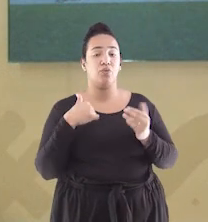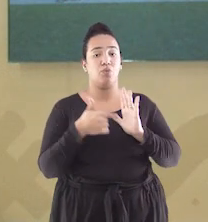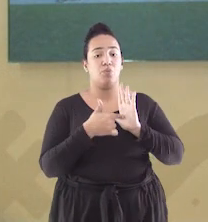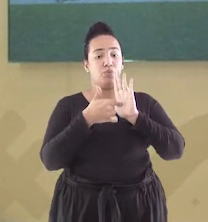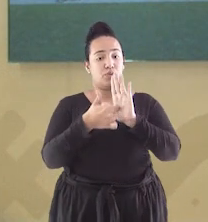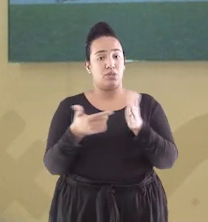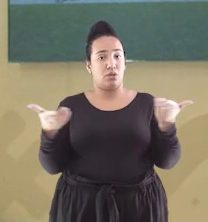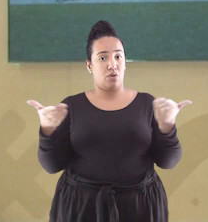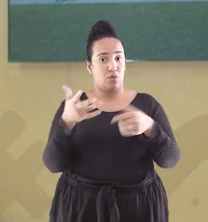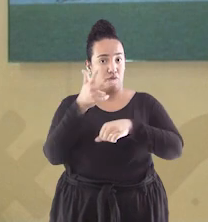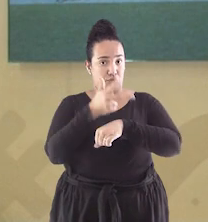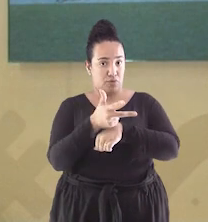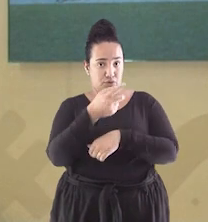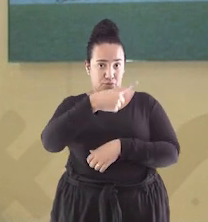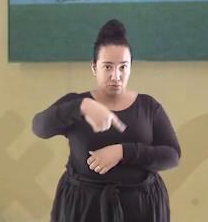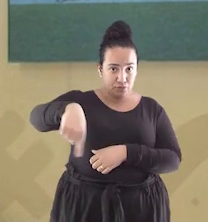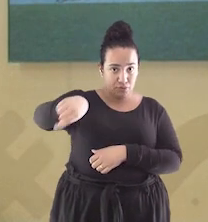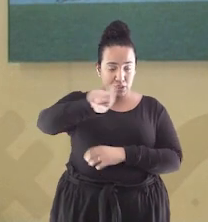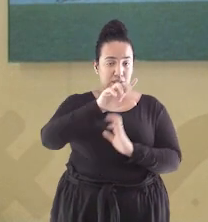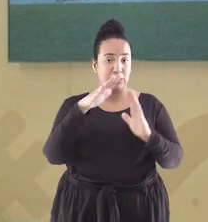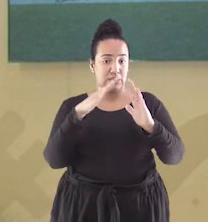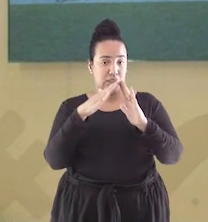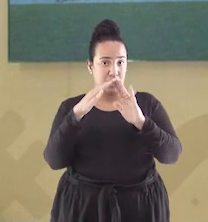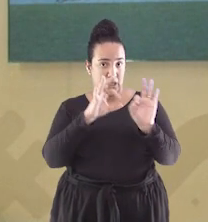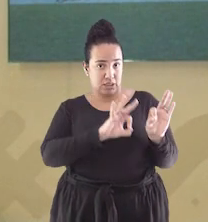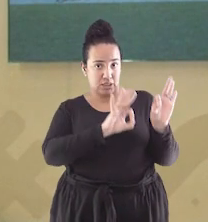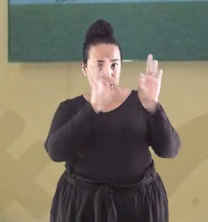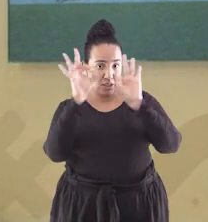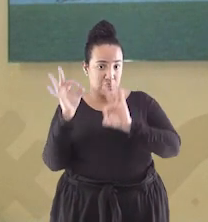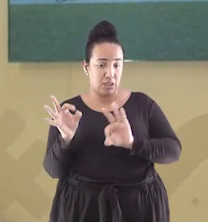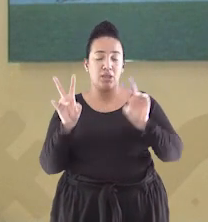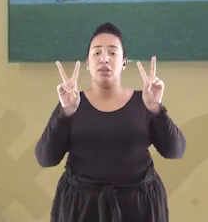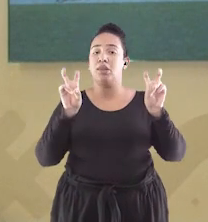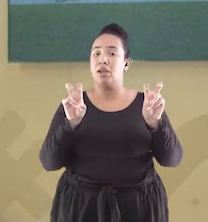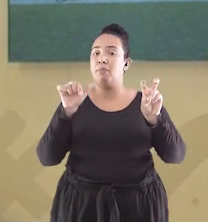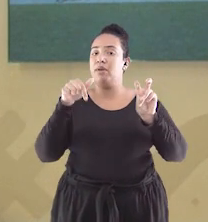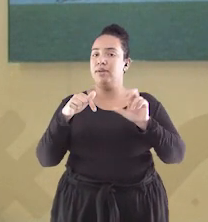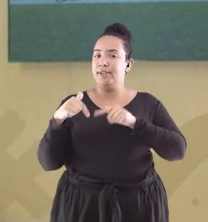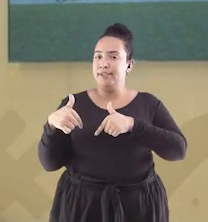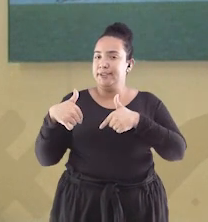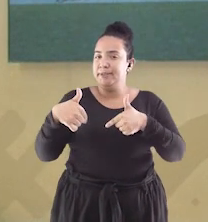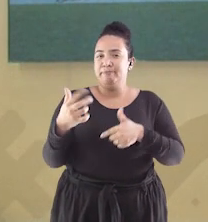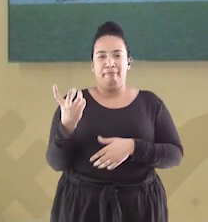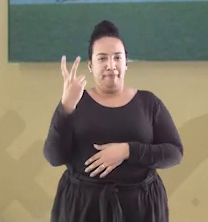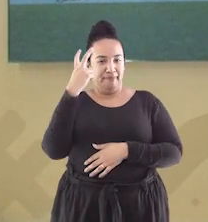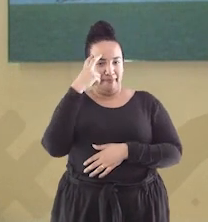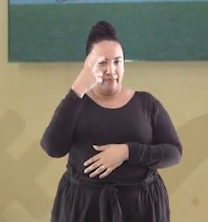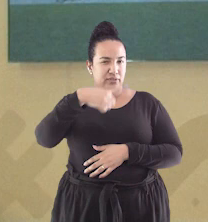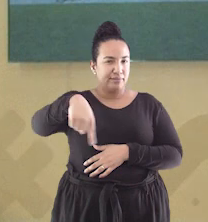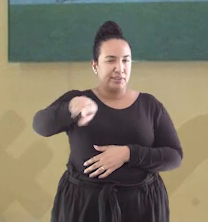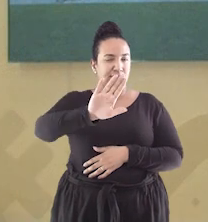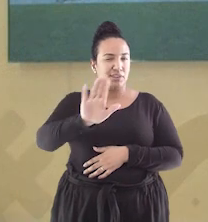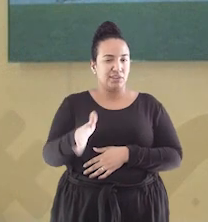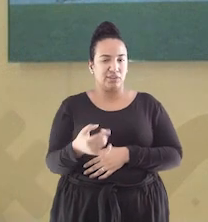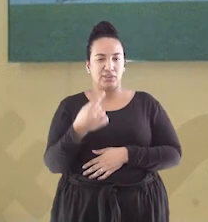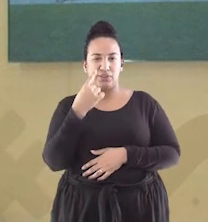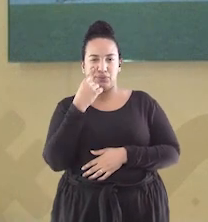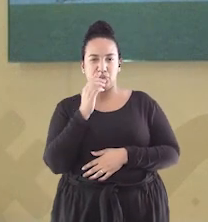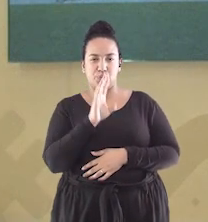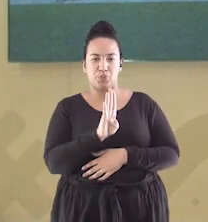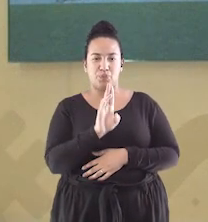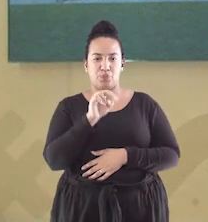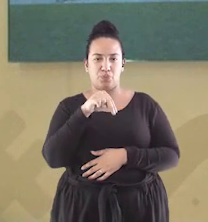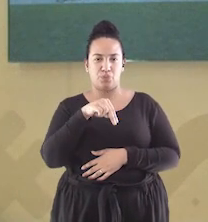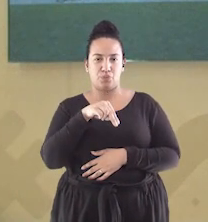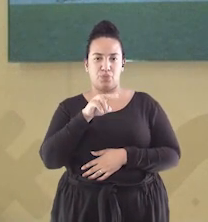vou mostrar um vídeo para você e para a turminha que está em casa nos assistindo, que fala de uma dessas manifestações. Você já ouviu falar do Bumba Meu